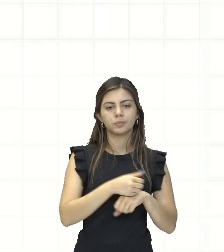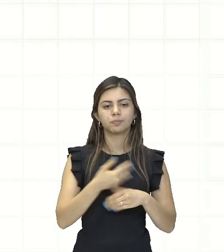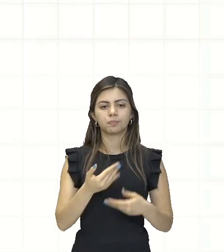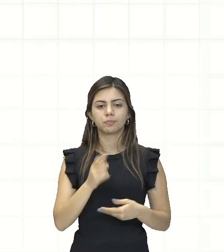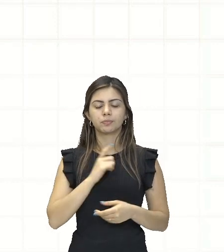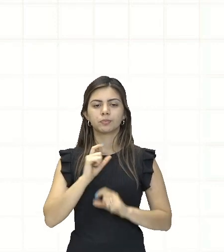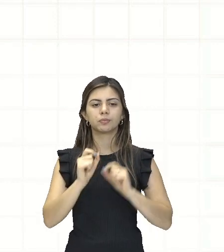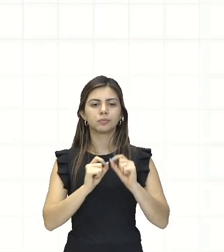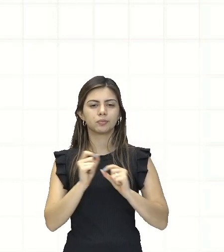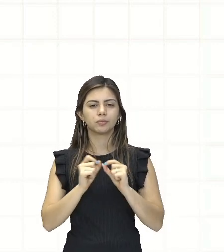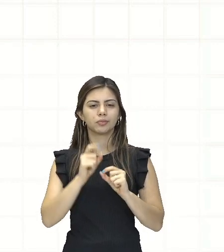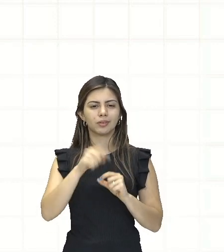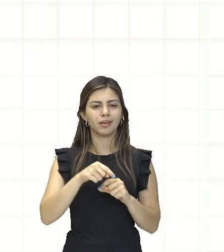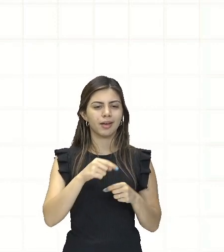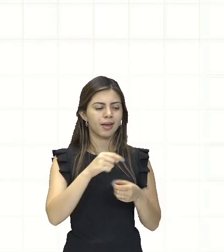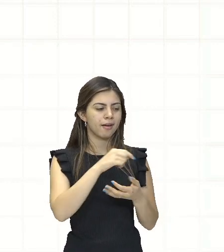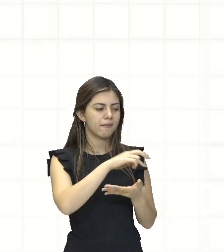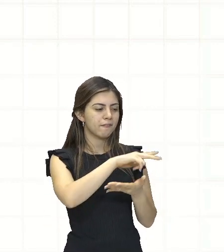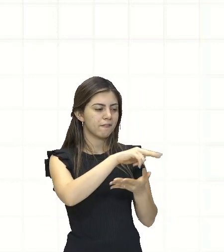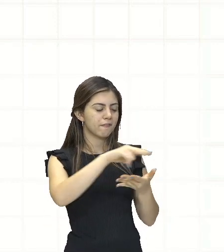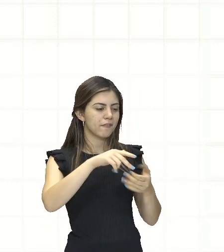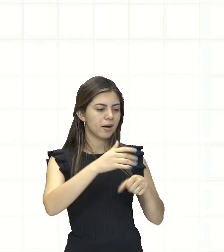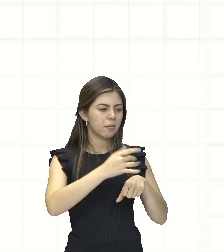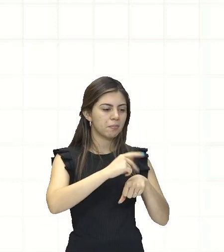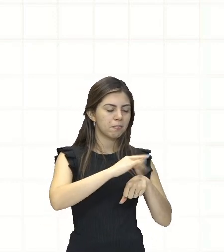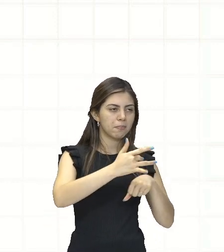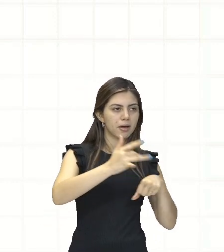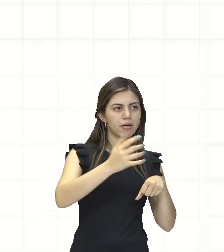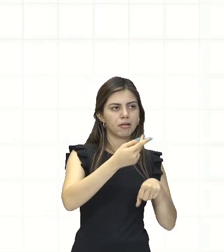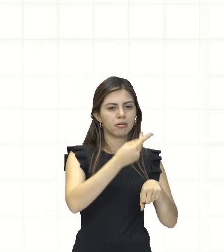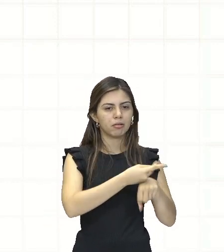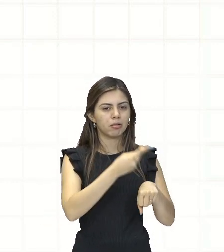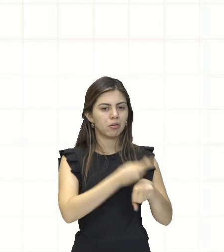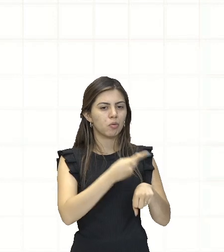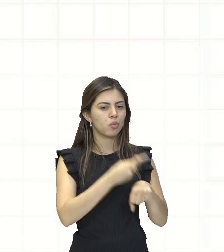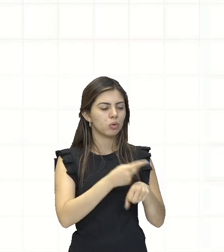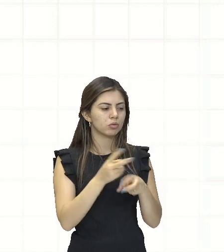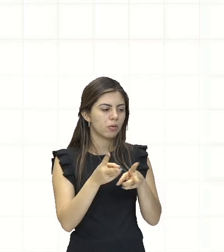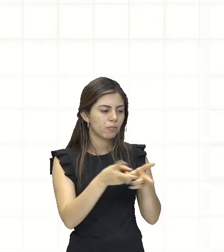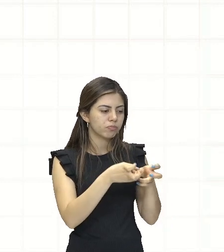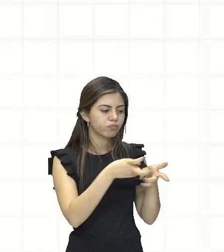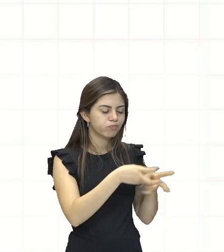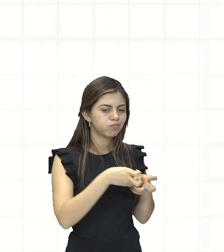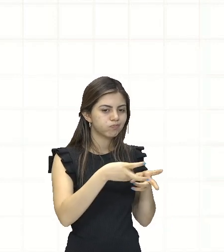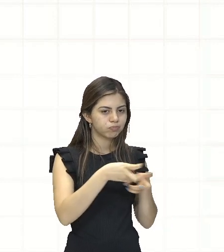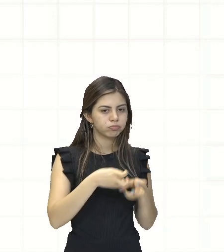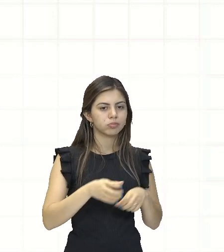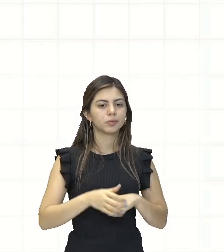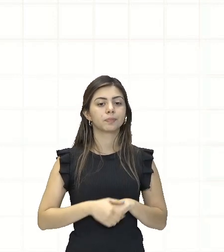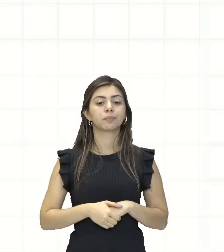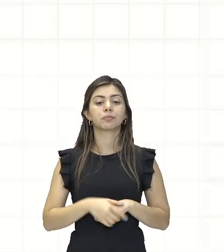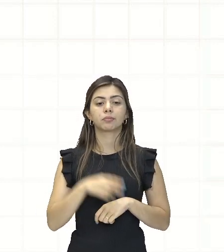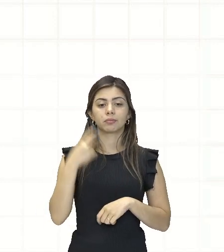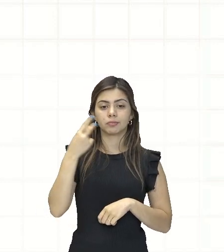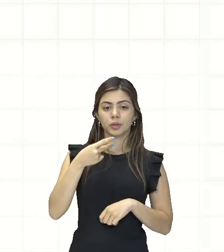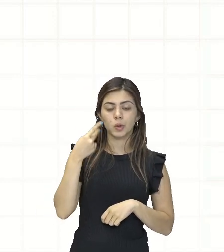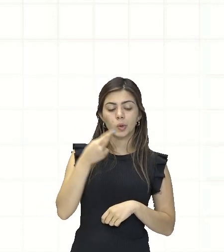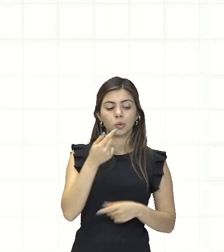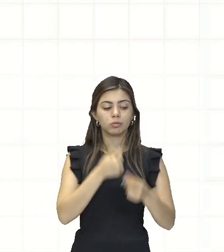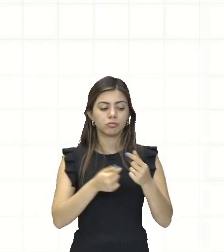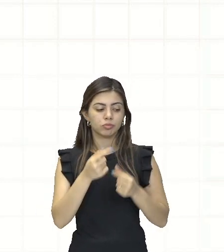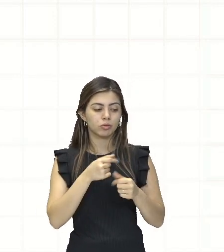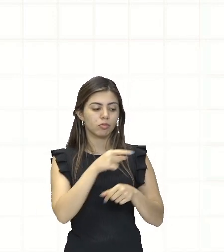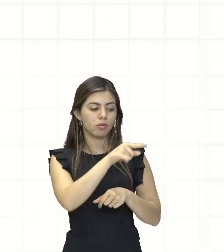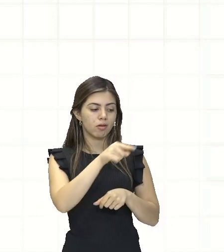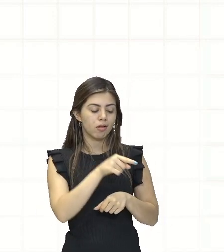a exploração das riquezas naturais, principalmente ouro e prata. Controle político e econômico